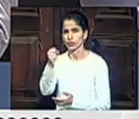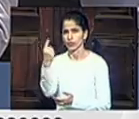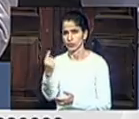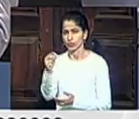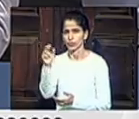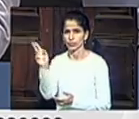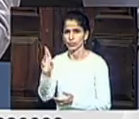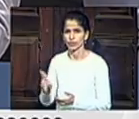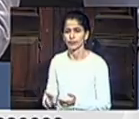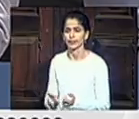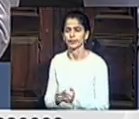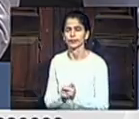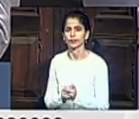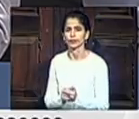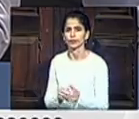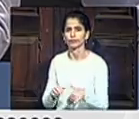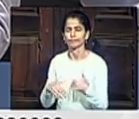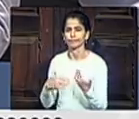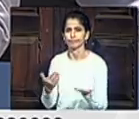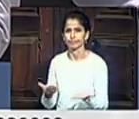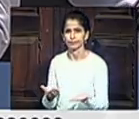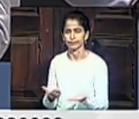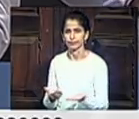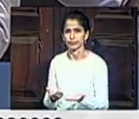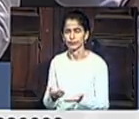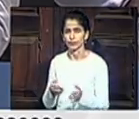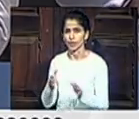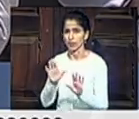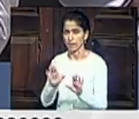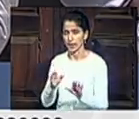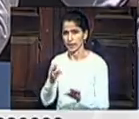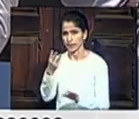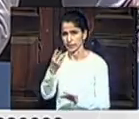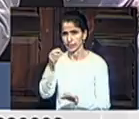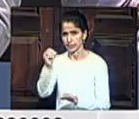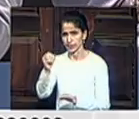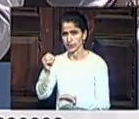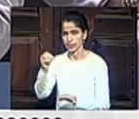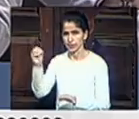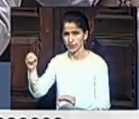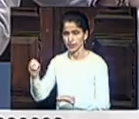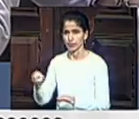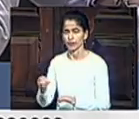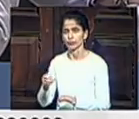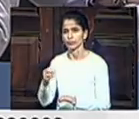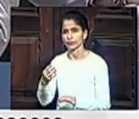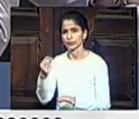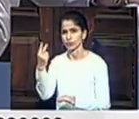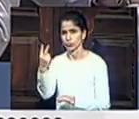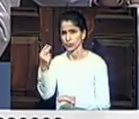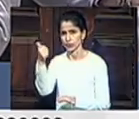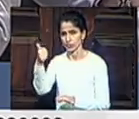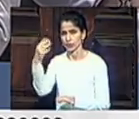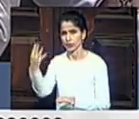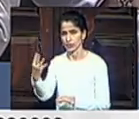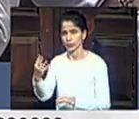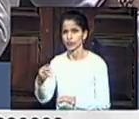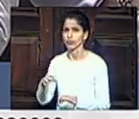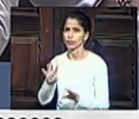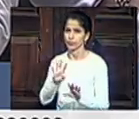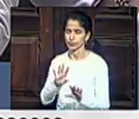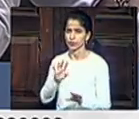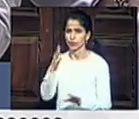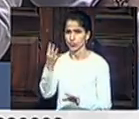142,81. Quando o de 300, R$ 214, e o de 400, R$